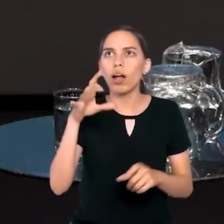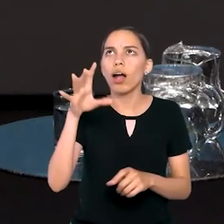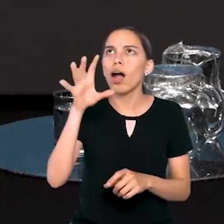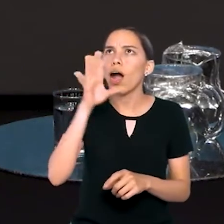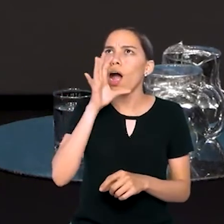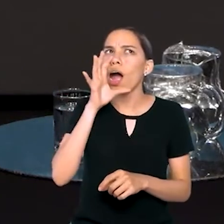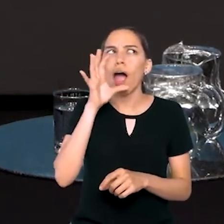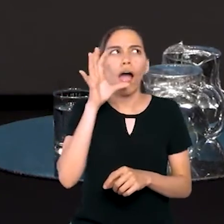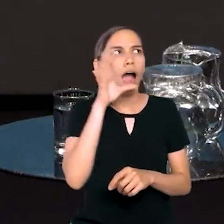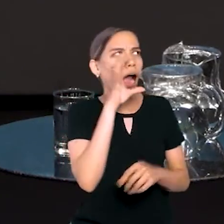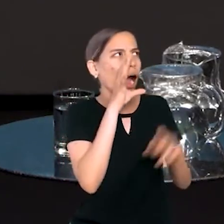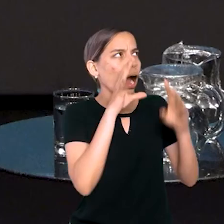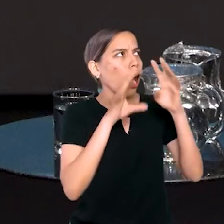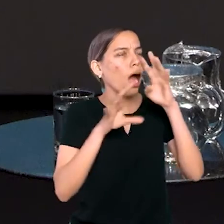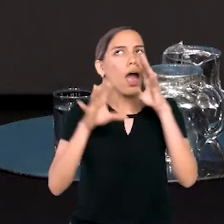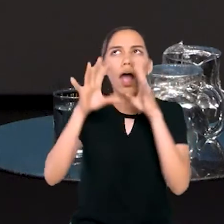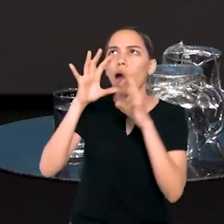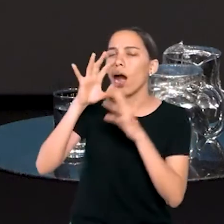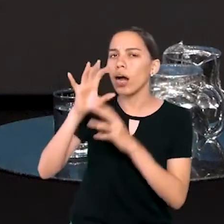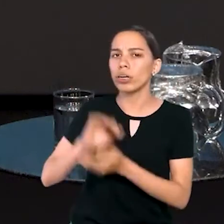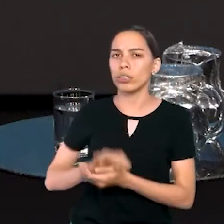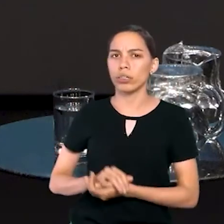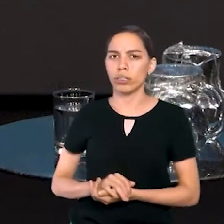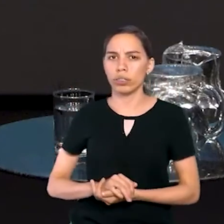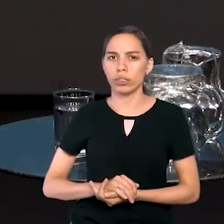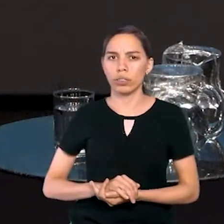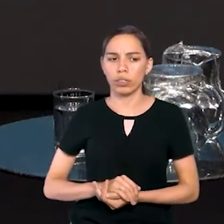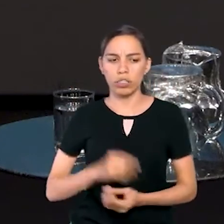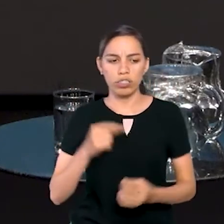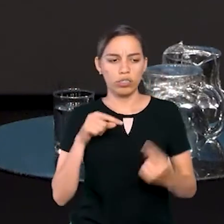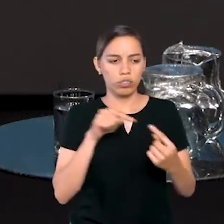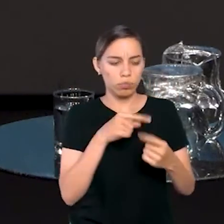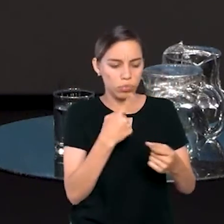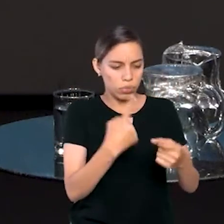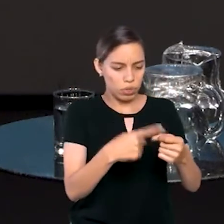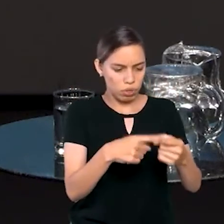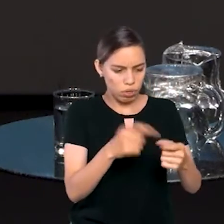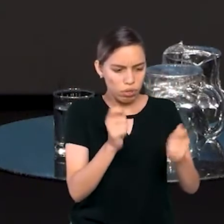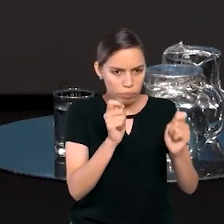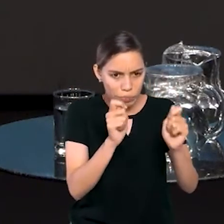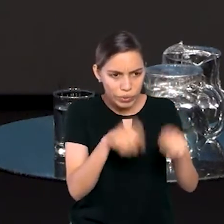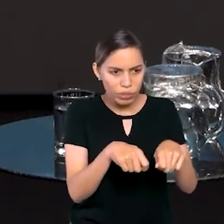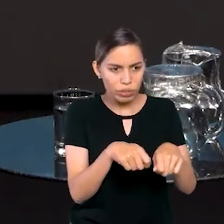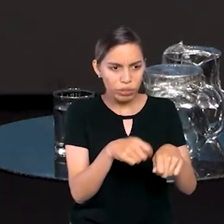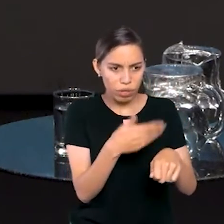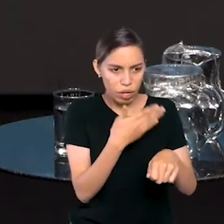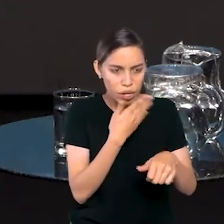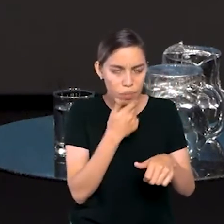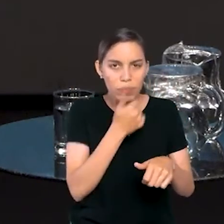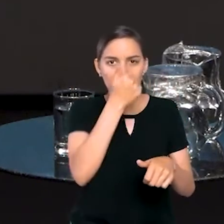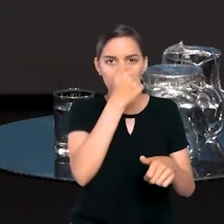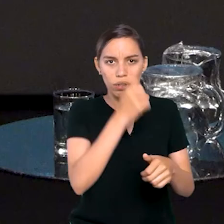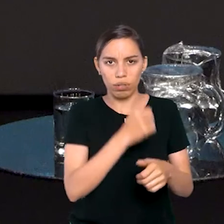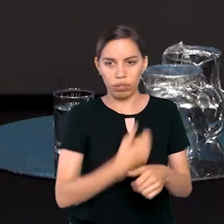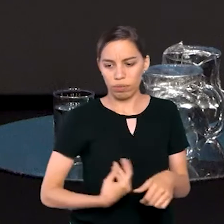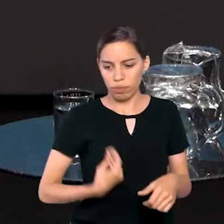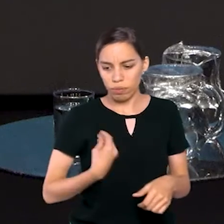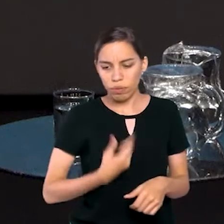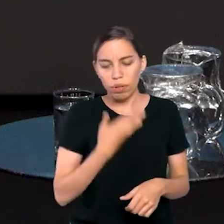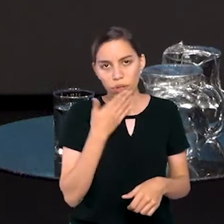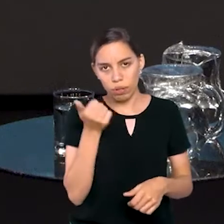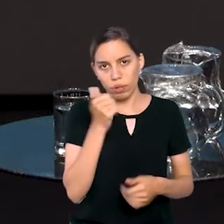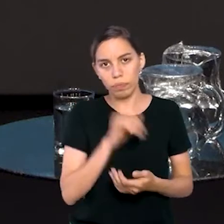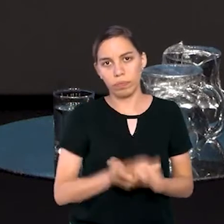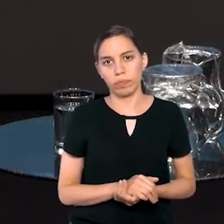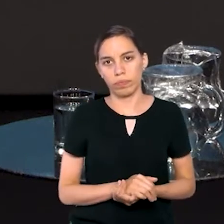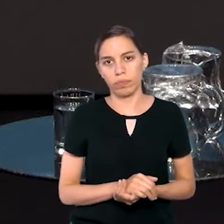floresta, né? Pensar as cidades como lugares que pode vir a ser melhor habitado. E